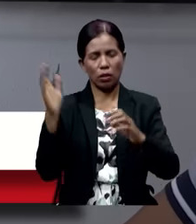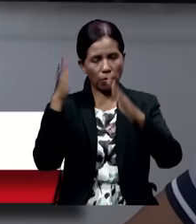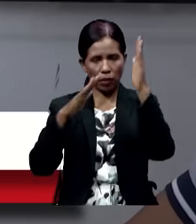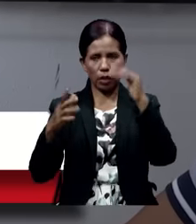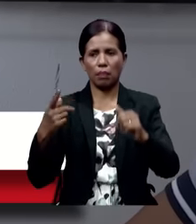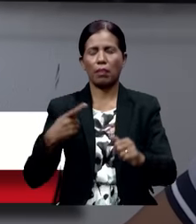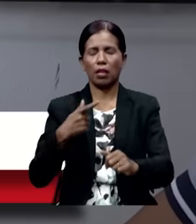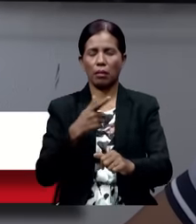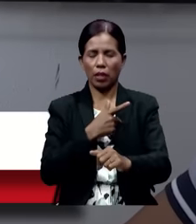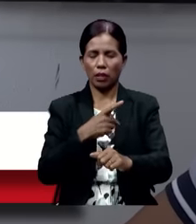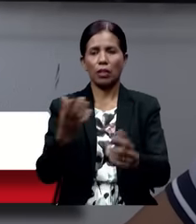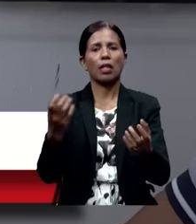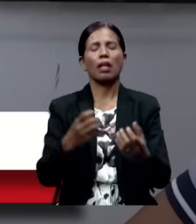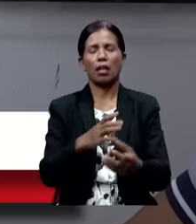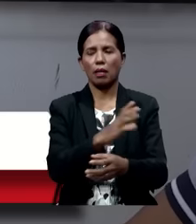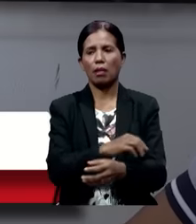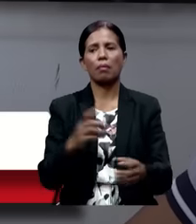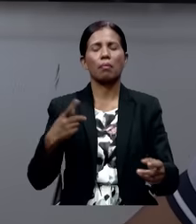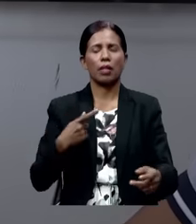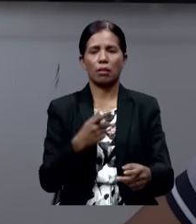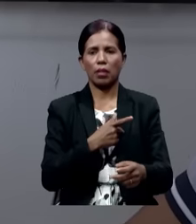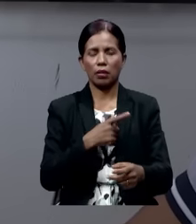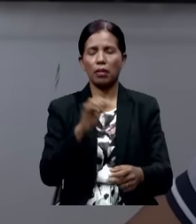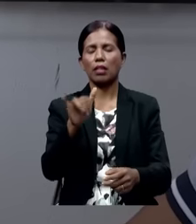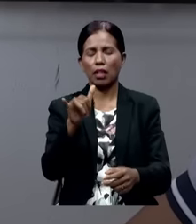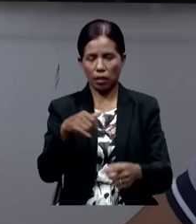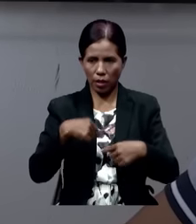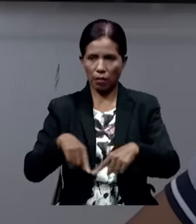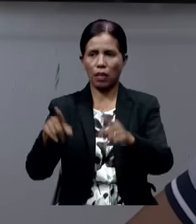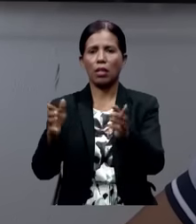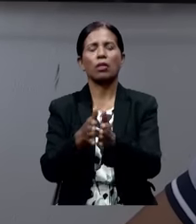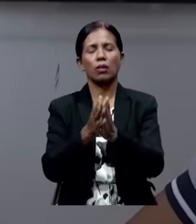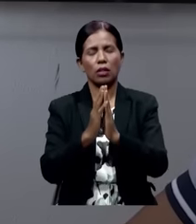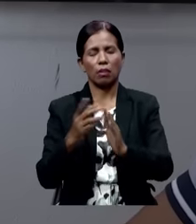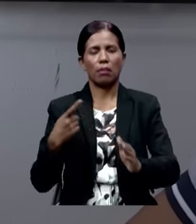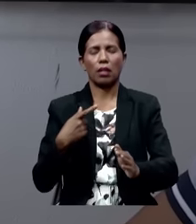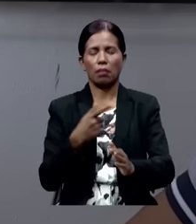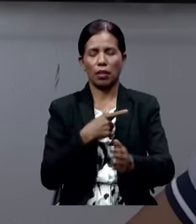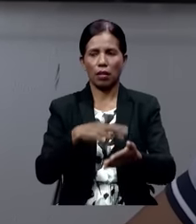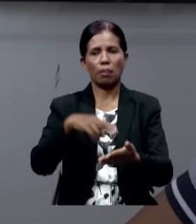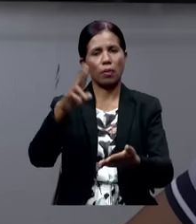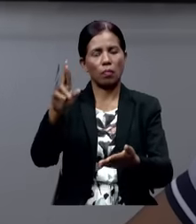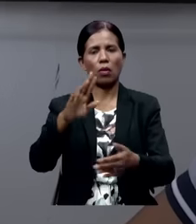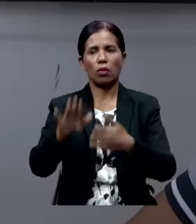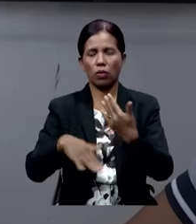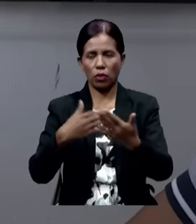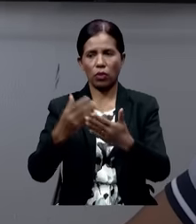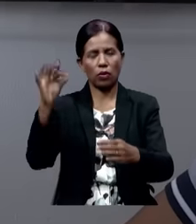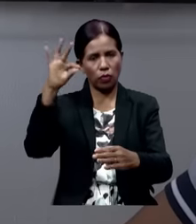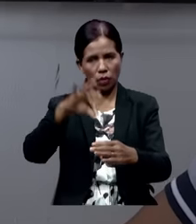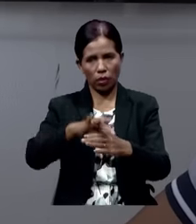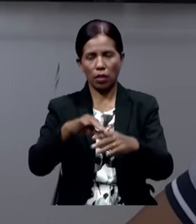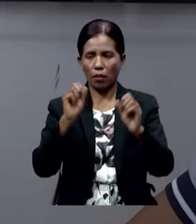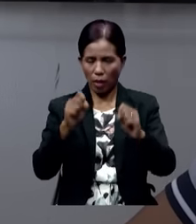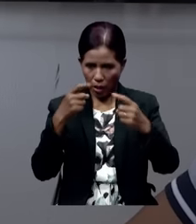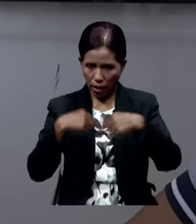parlamento, nem a posição, falei. O parlamento aceita, nem pá. Nem russo, e o parlamento aprova com maioria votos, que tá, nem